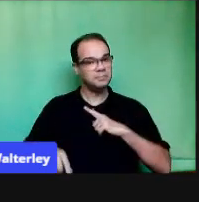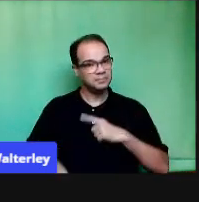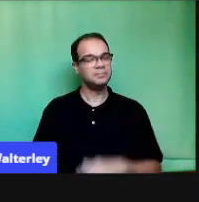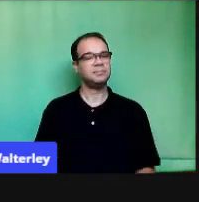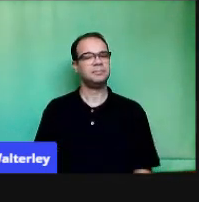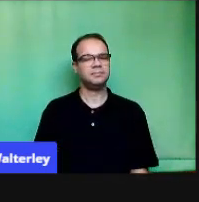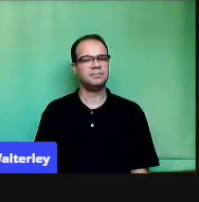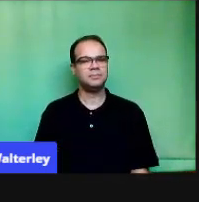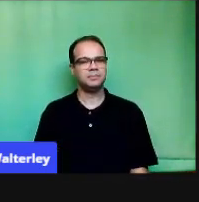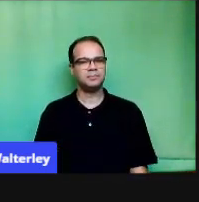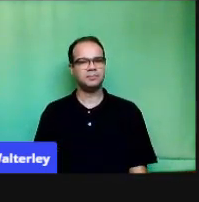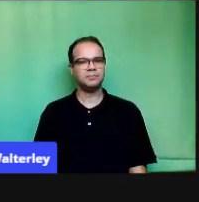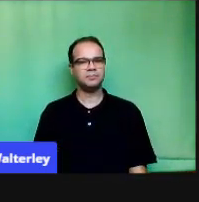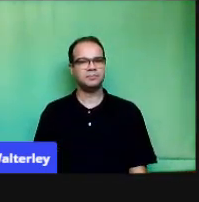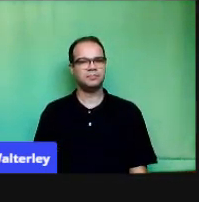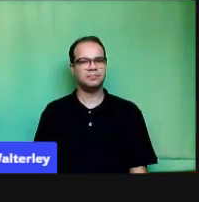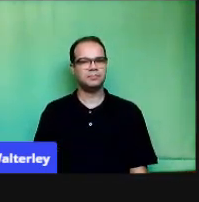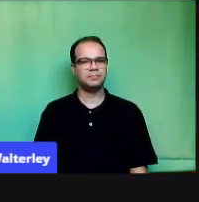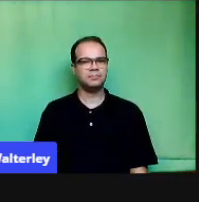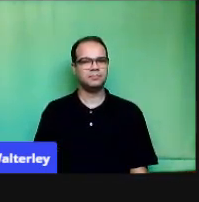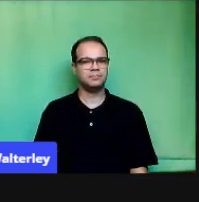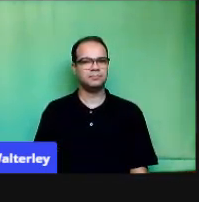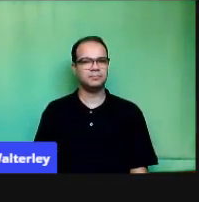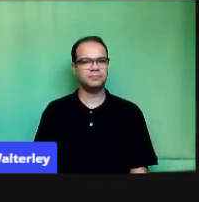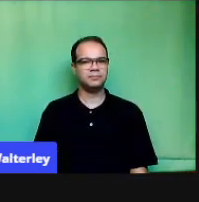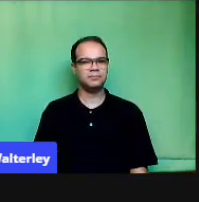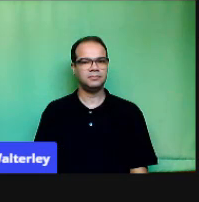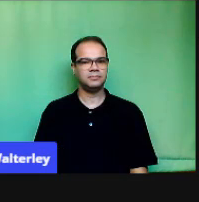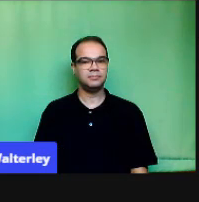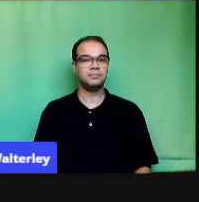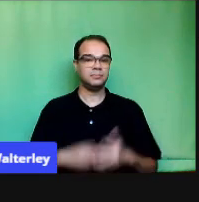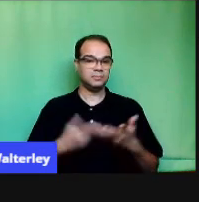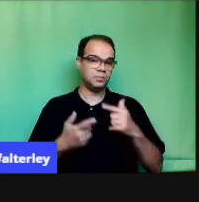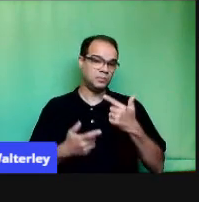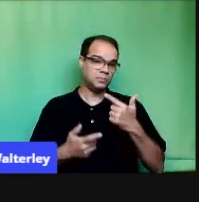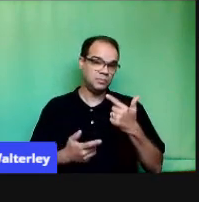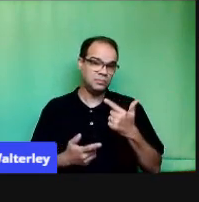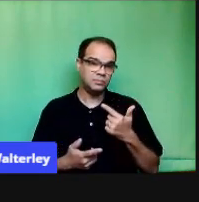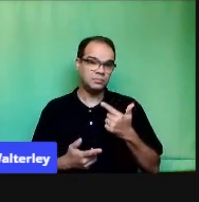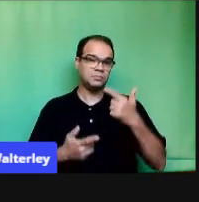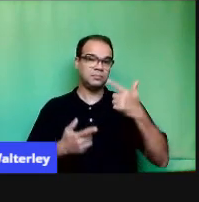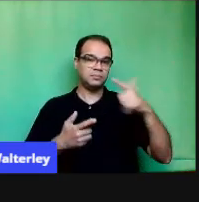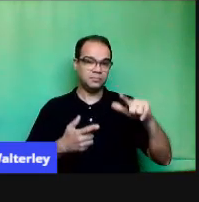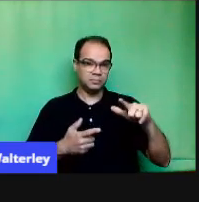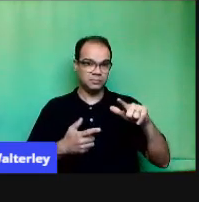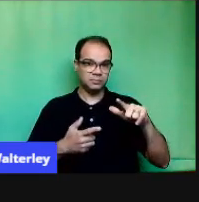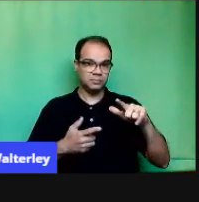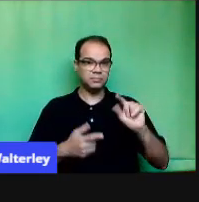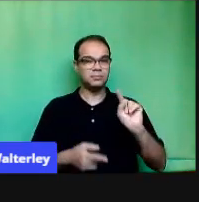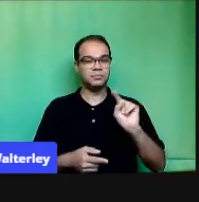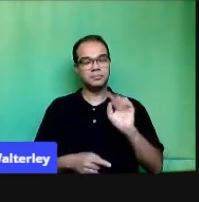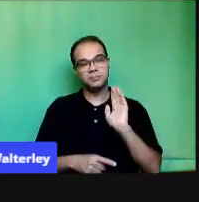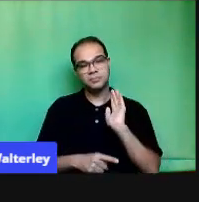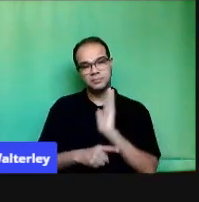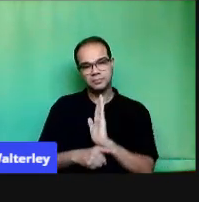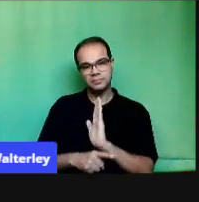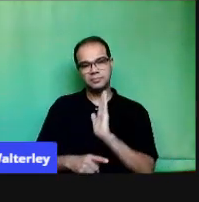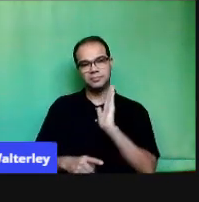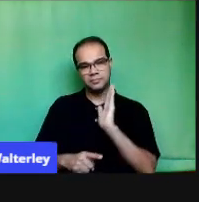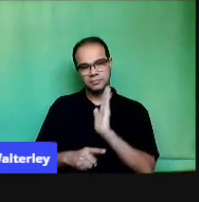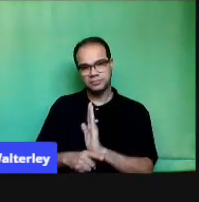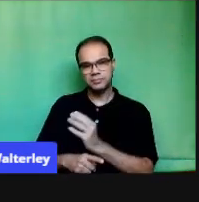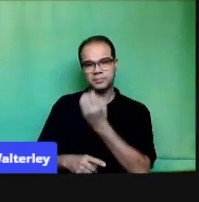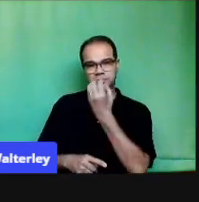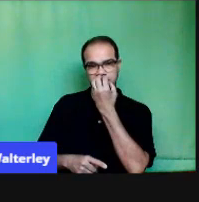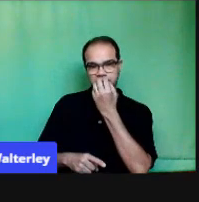melhorar, melhorando o bem-estar animal, você melhora a qualidade de alimento, você melhora a rentabilidade dos sistemas